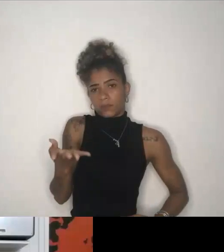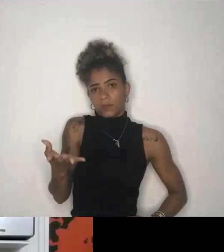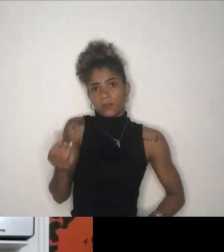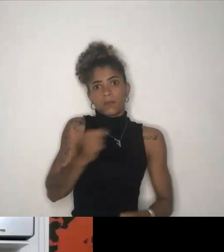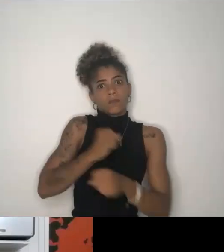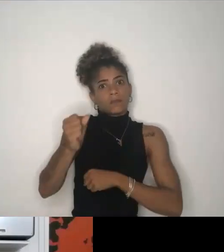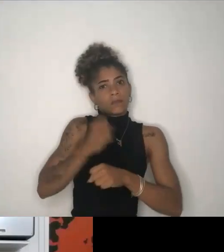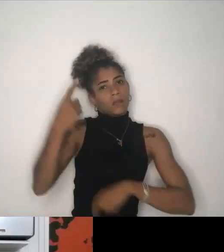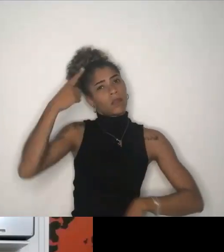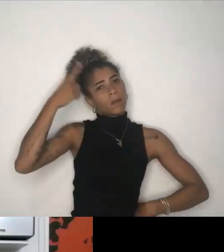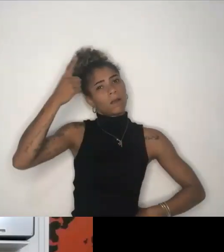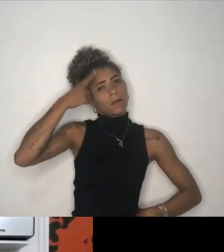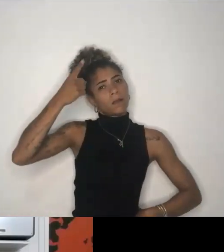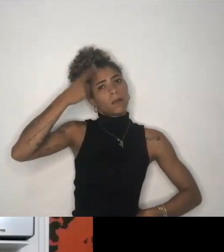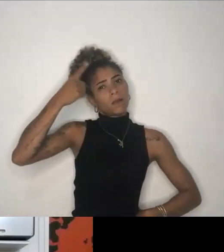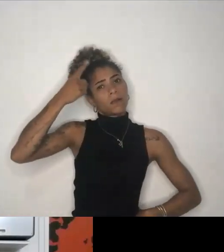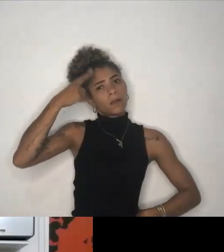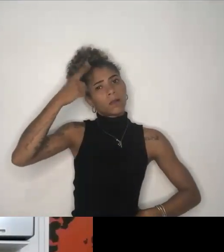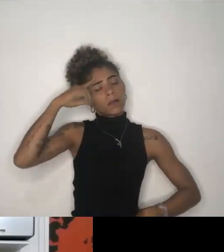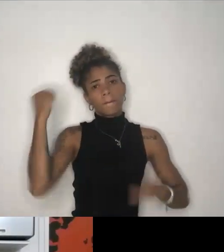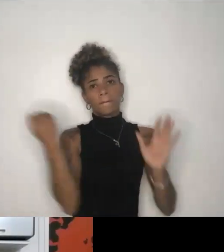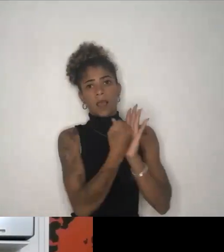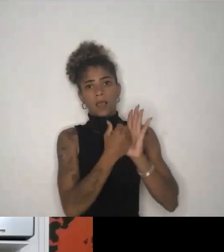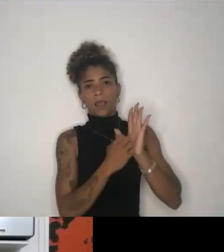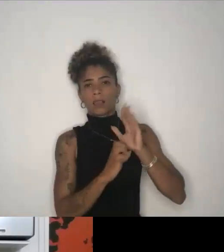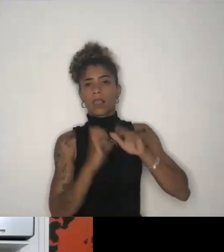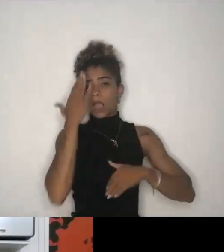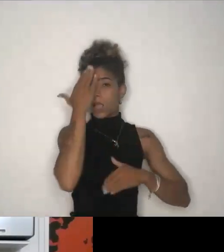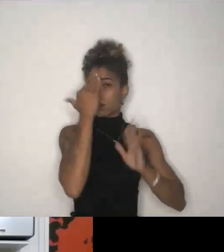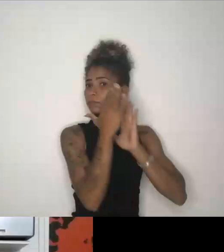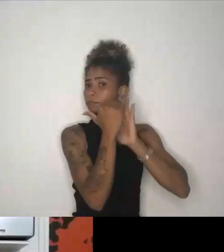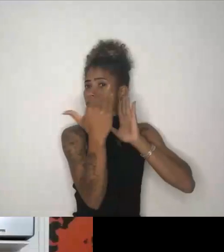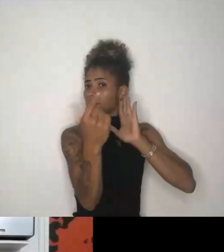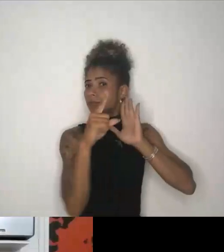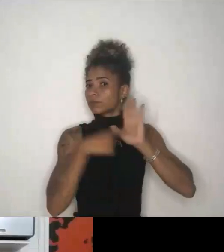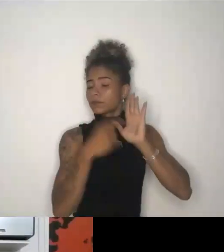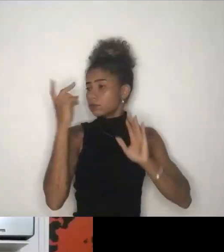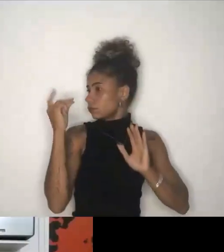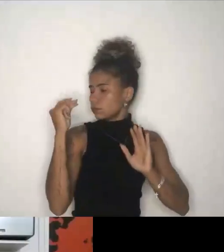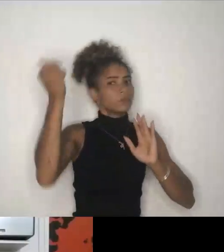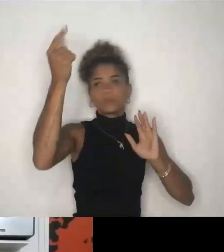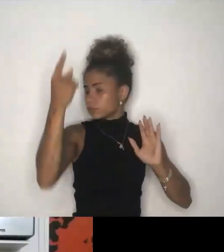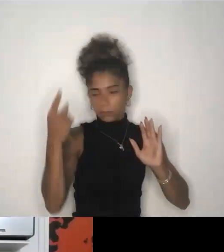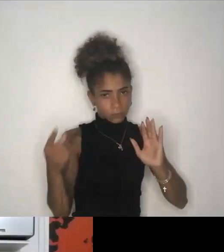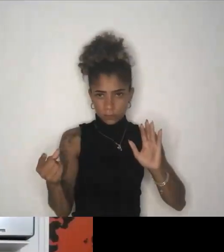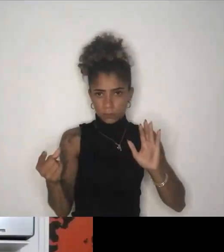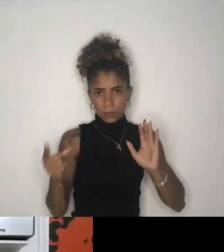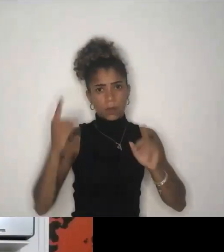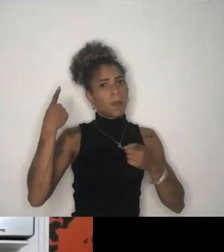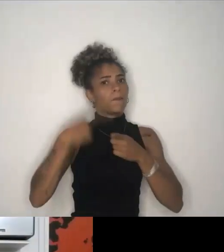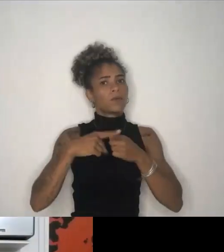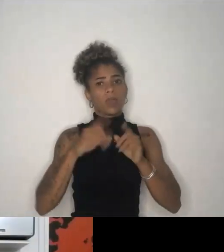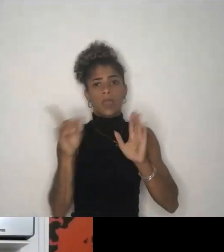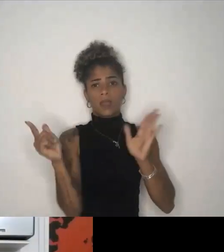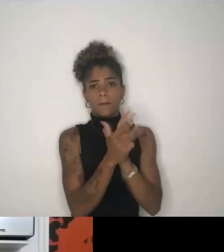ali pensando naquilo né na estética e de repente ela teve esse Insight não é porque não guardanapo